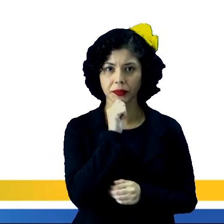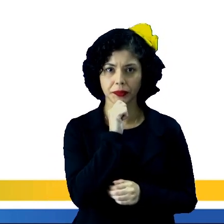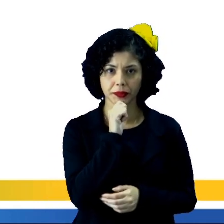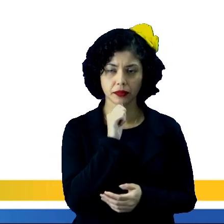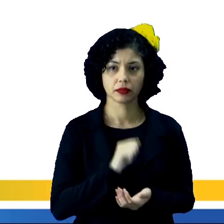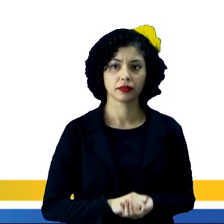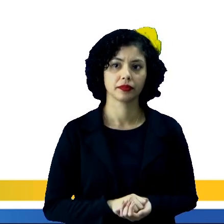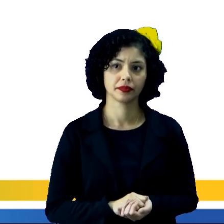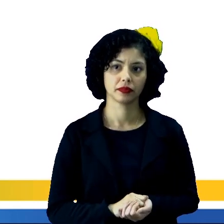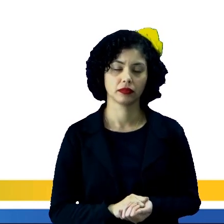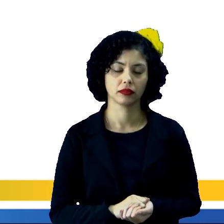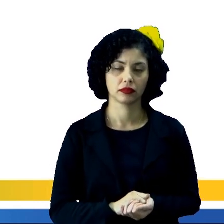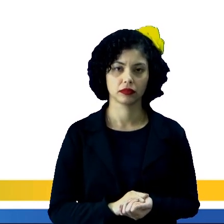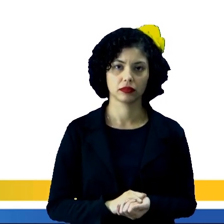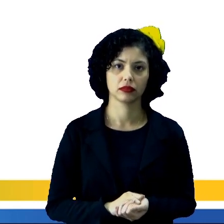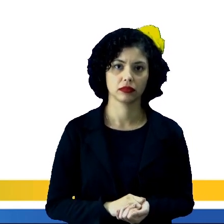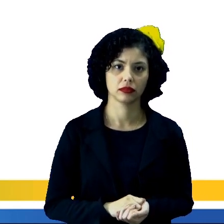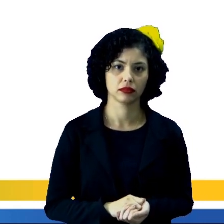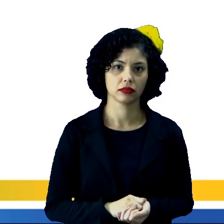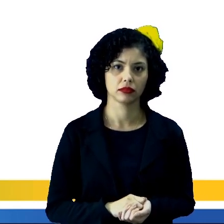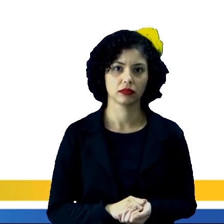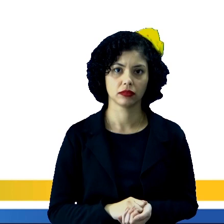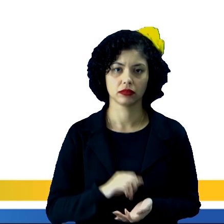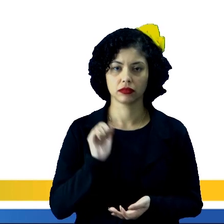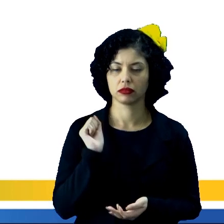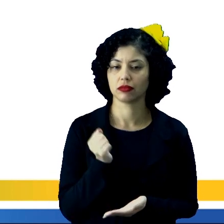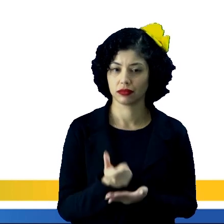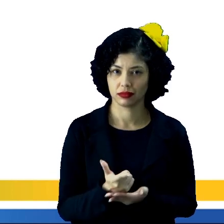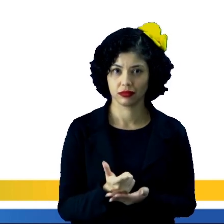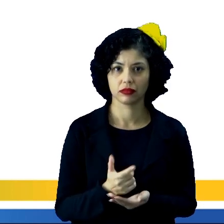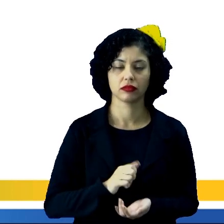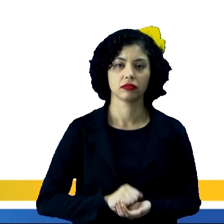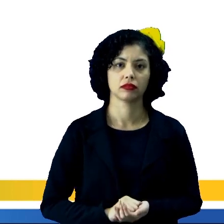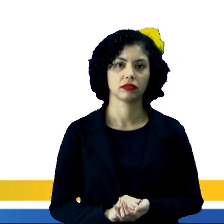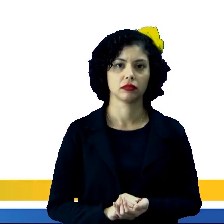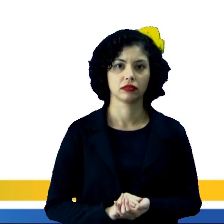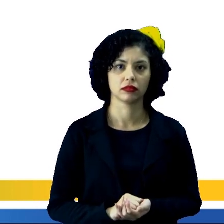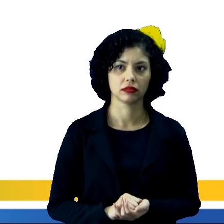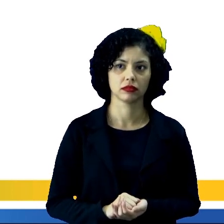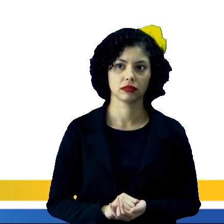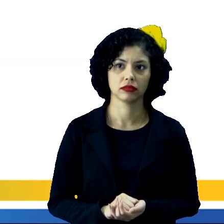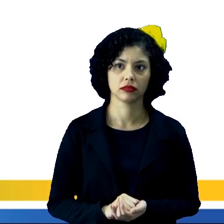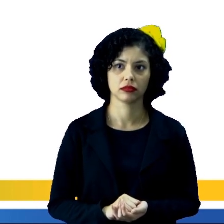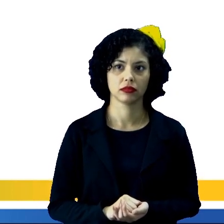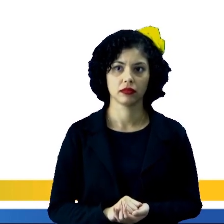ou além do mais, o aluguel é muito caro.